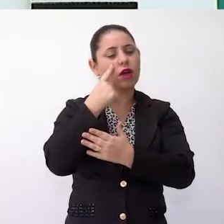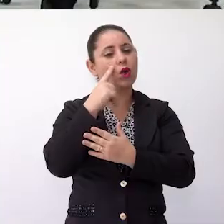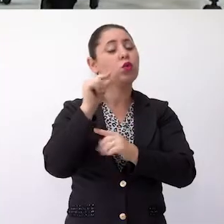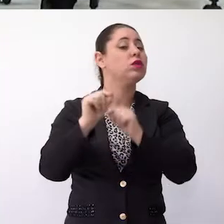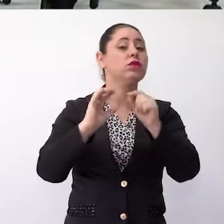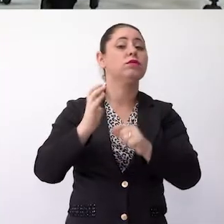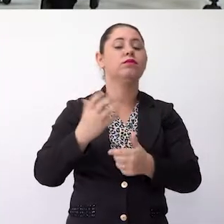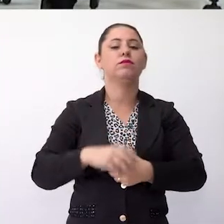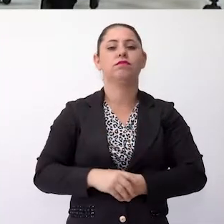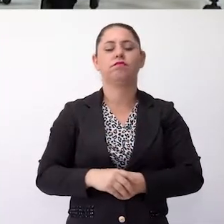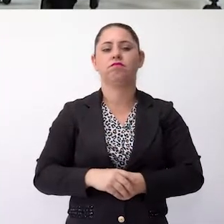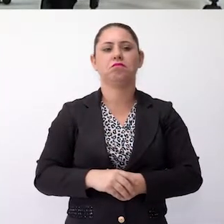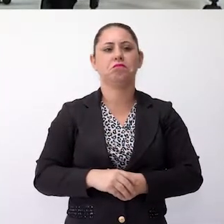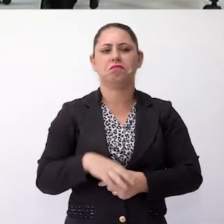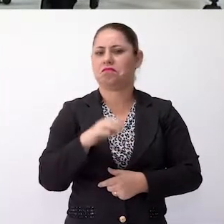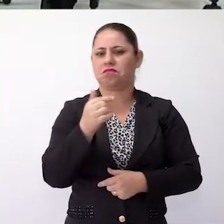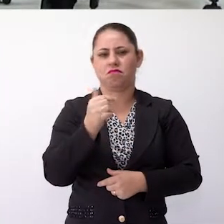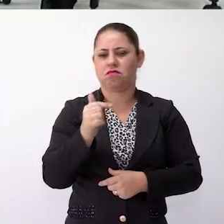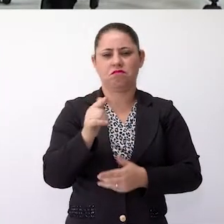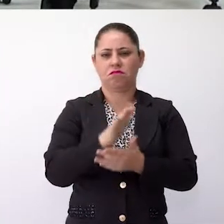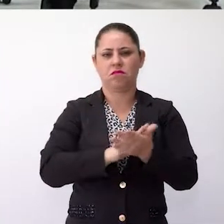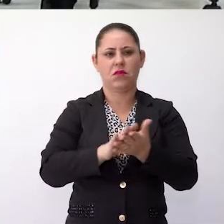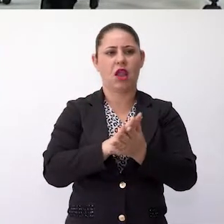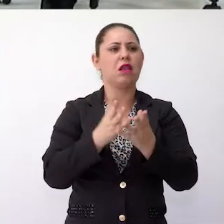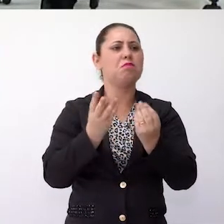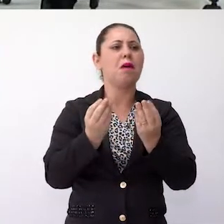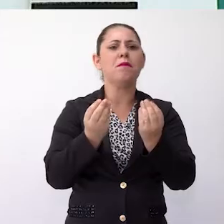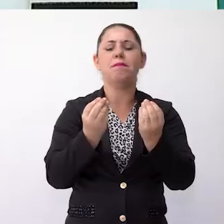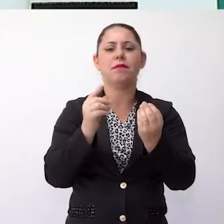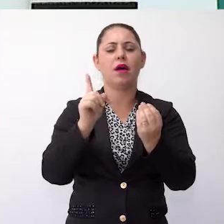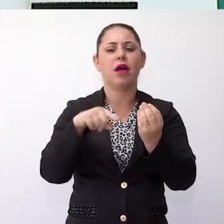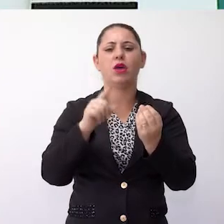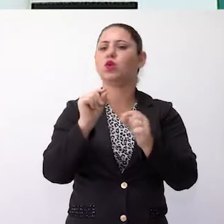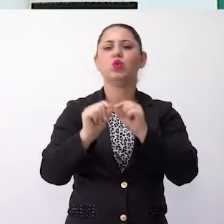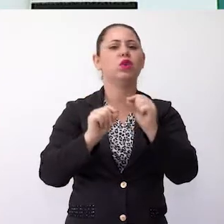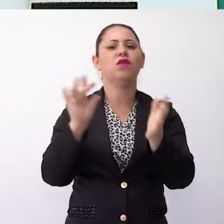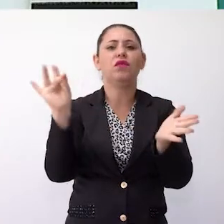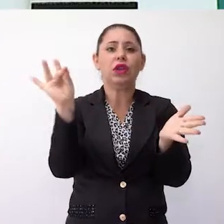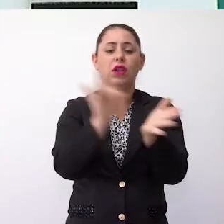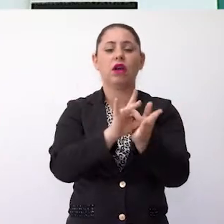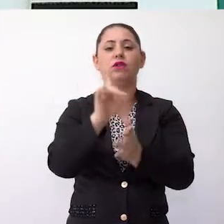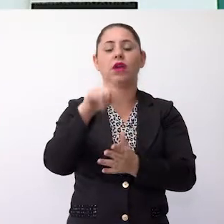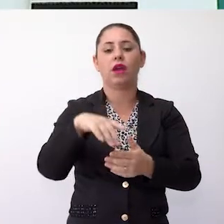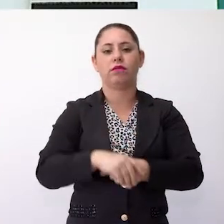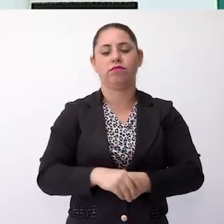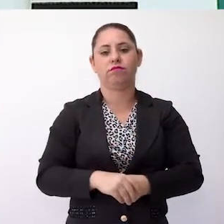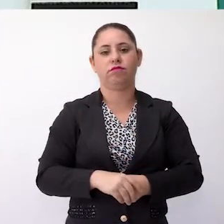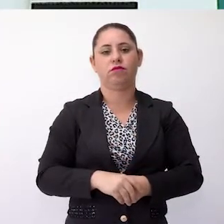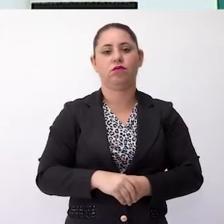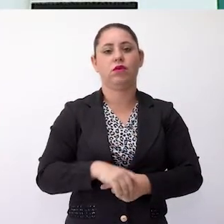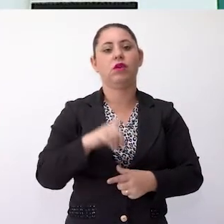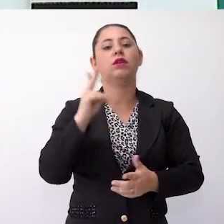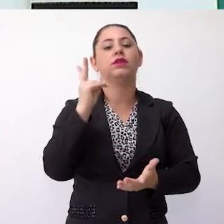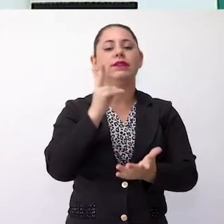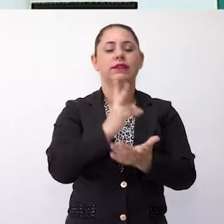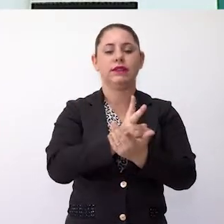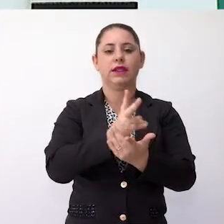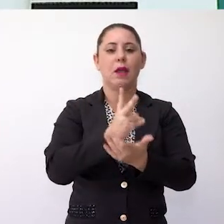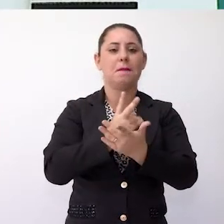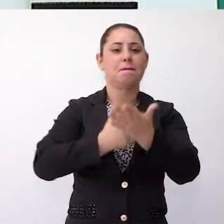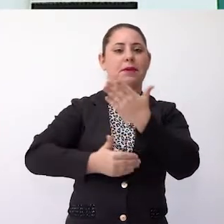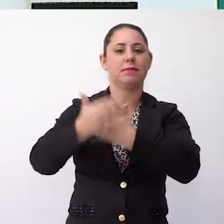Não chegamos nada palpável e plausível o que seria. fora as mesmas condições que se